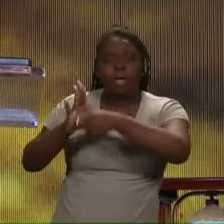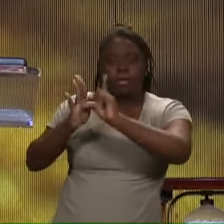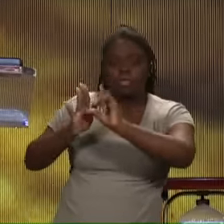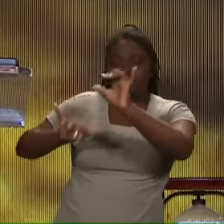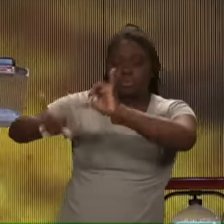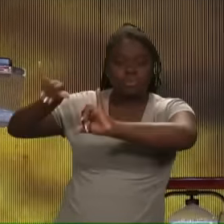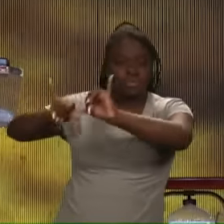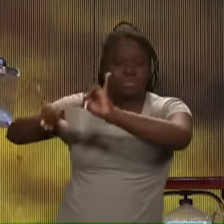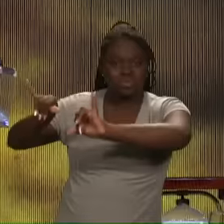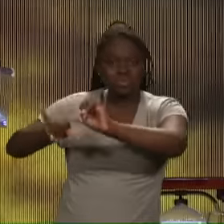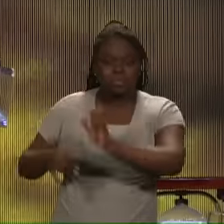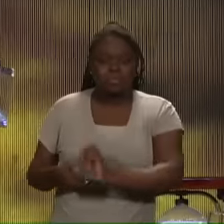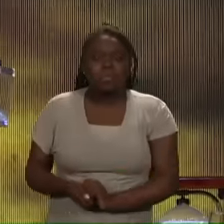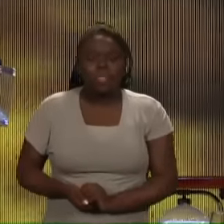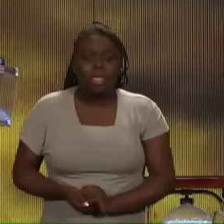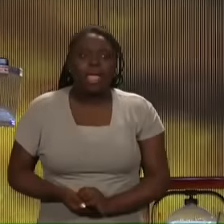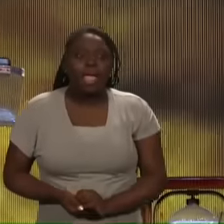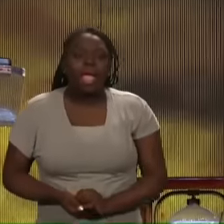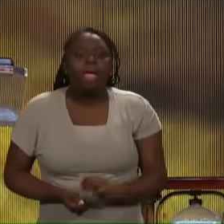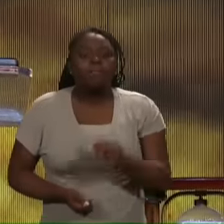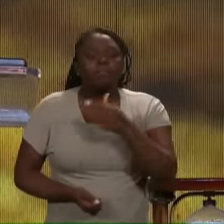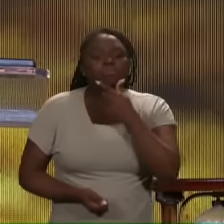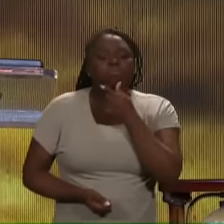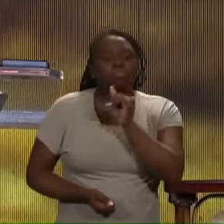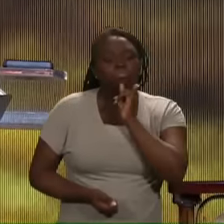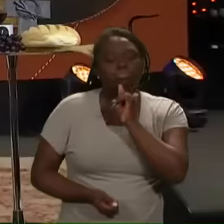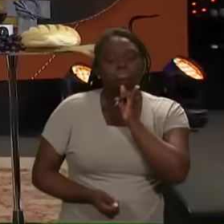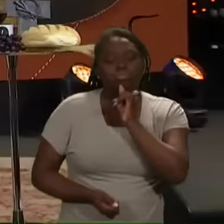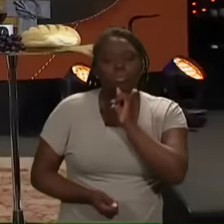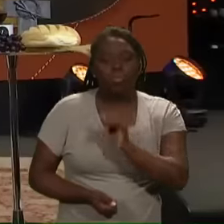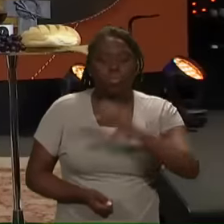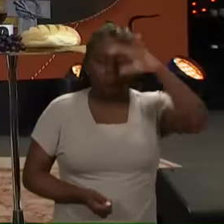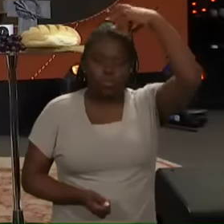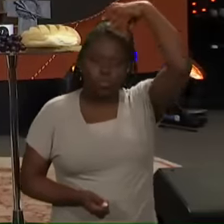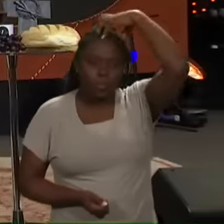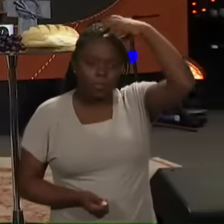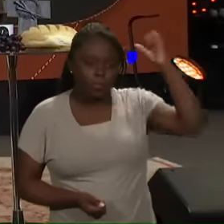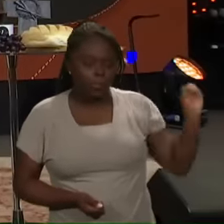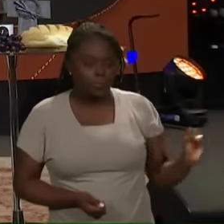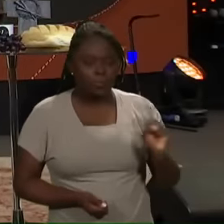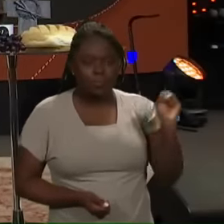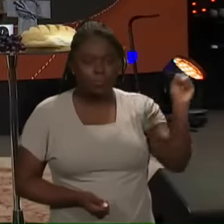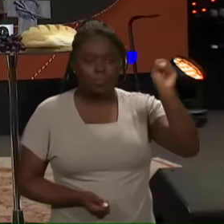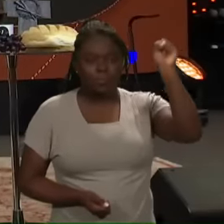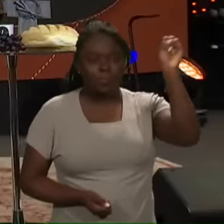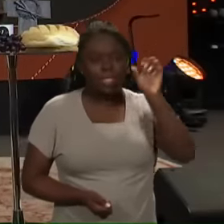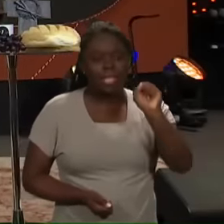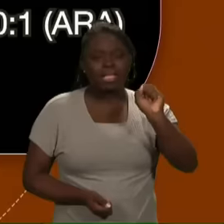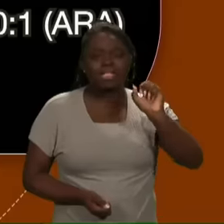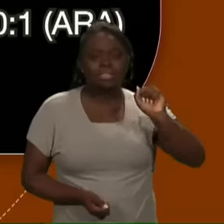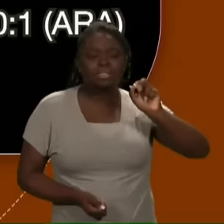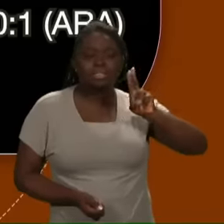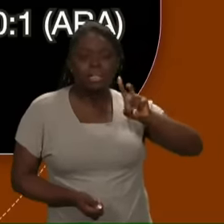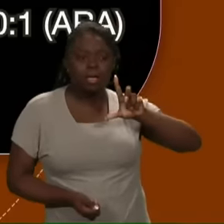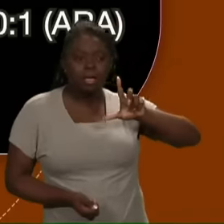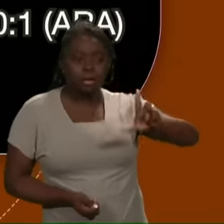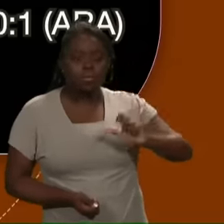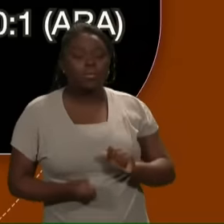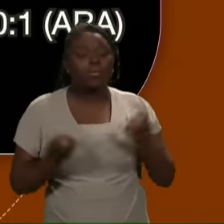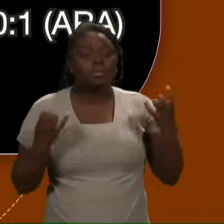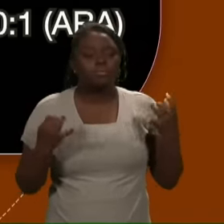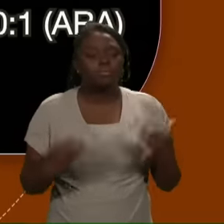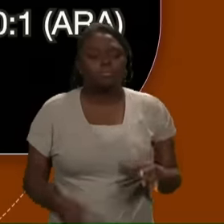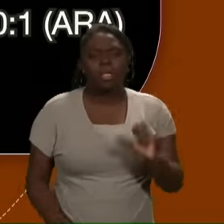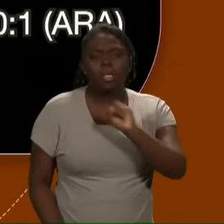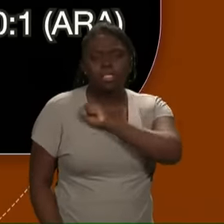assim. Quando olhamos, por exemplo, para o rei Saul, em 1 Samuel capítulo 10, versículo 1 diz: tomou Samuel